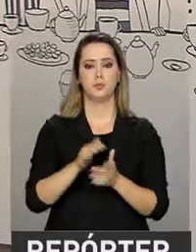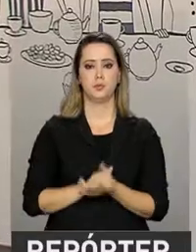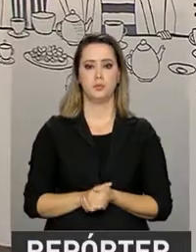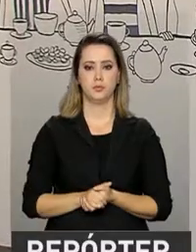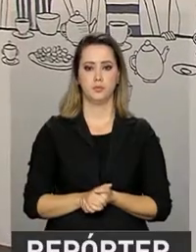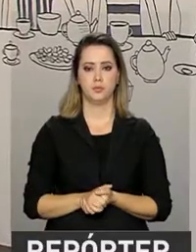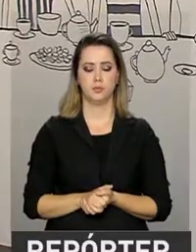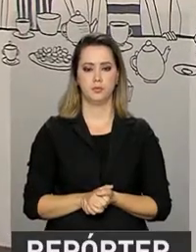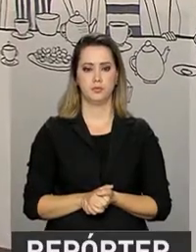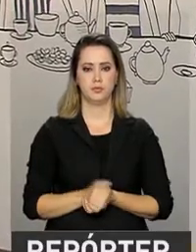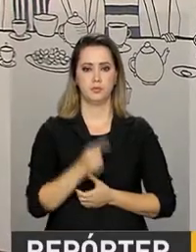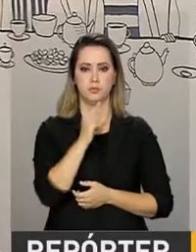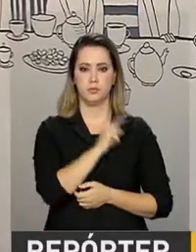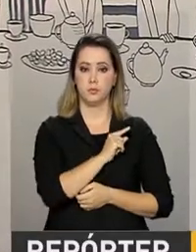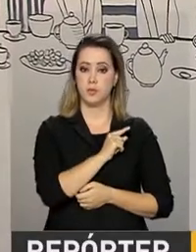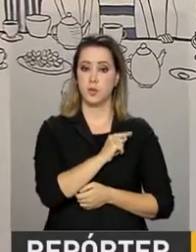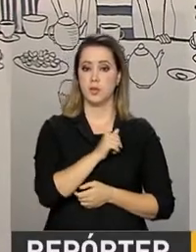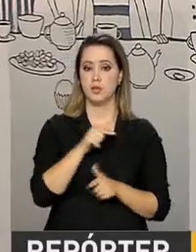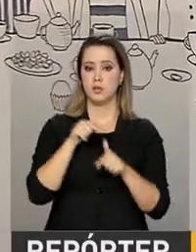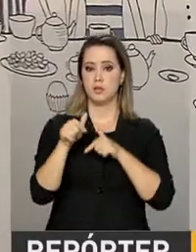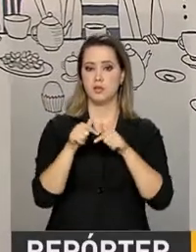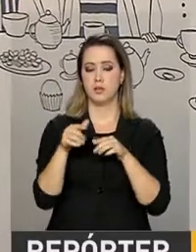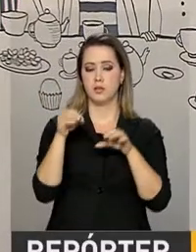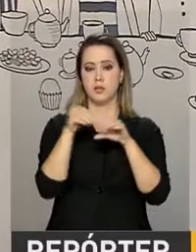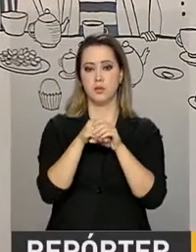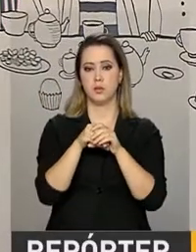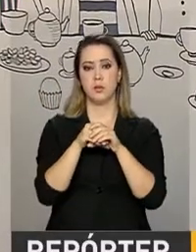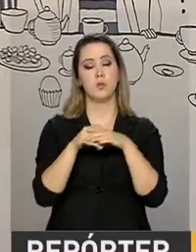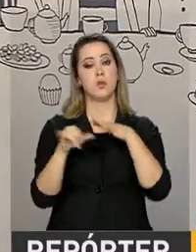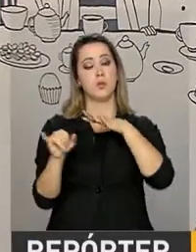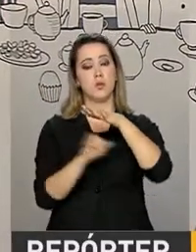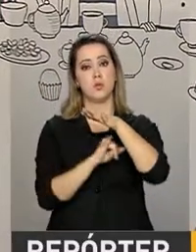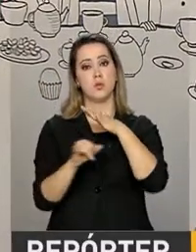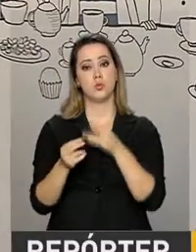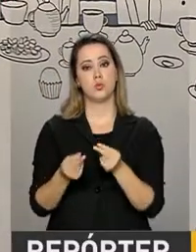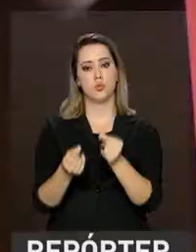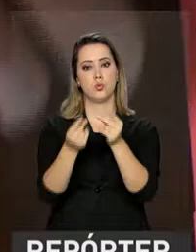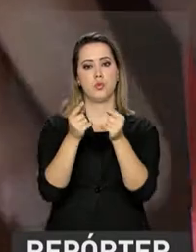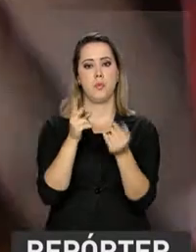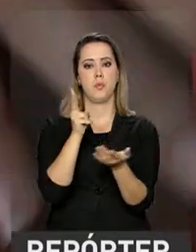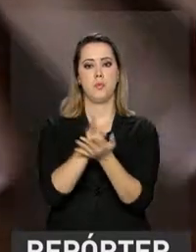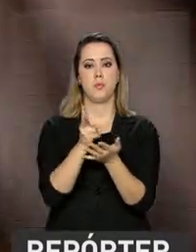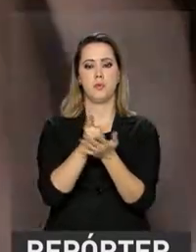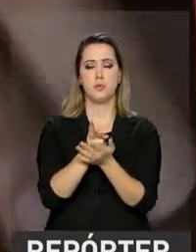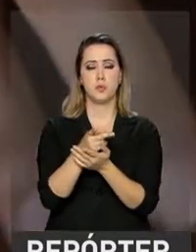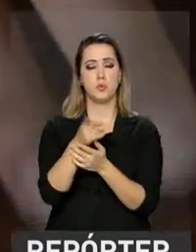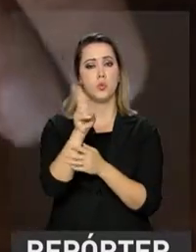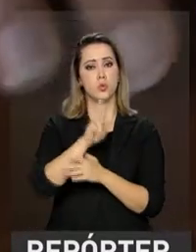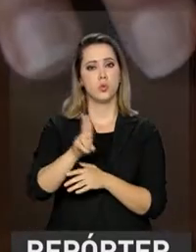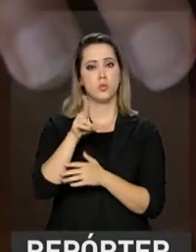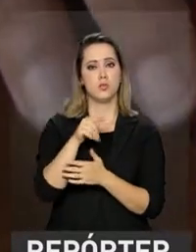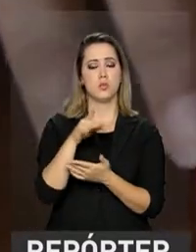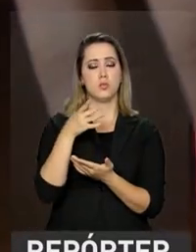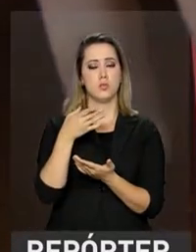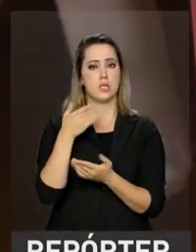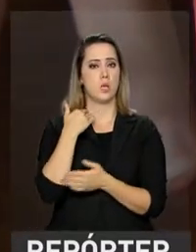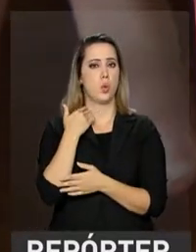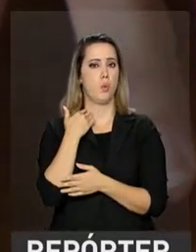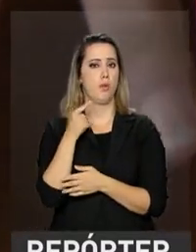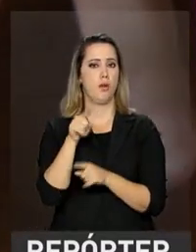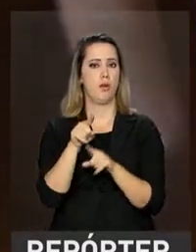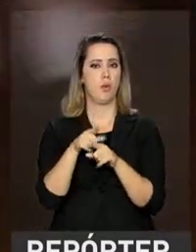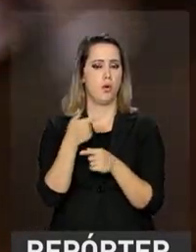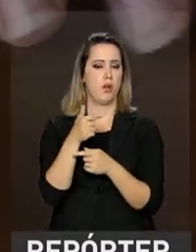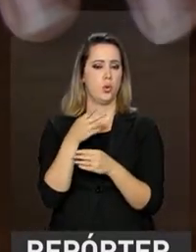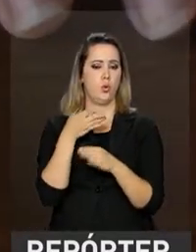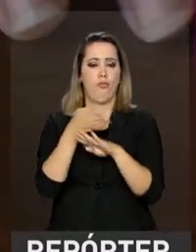se o belmonte trabalha em uma instituição financeira embora conviva diariamente com as transações bancárias ela não tem o